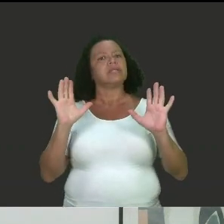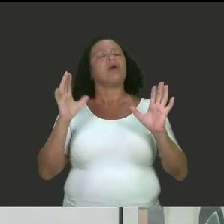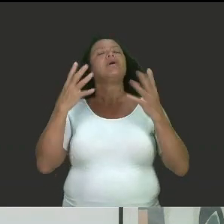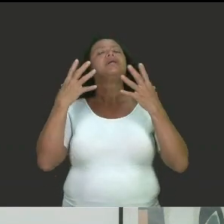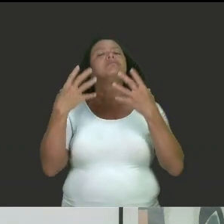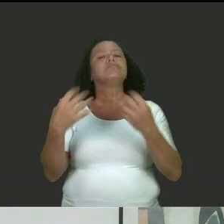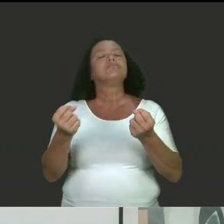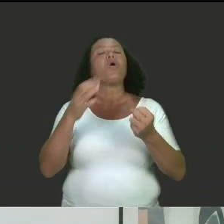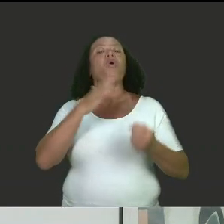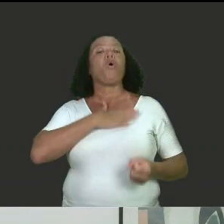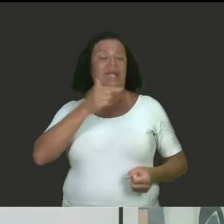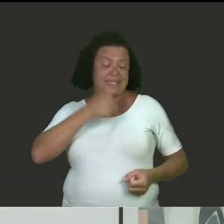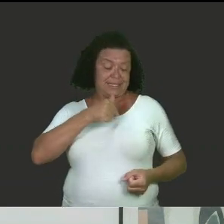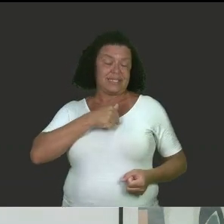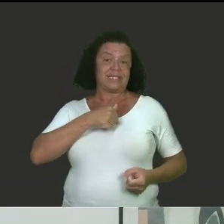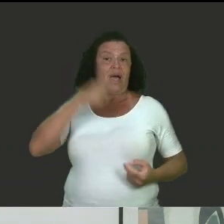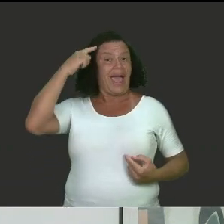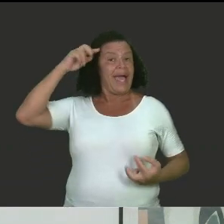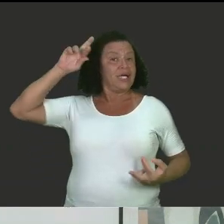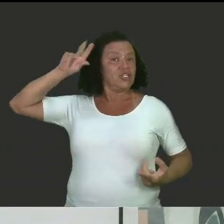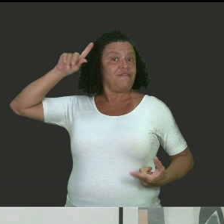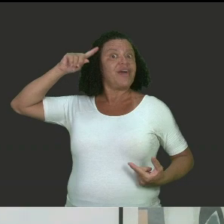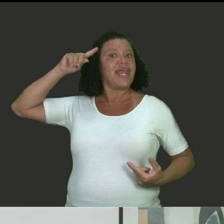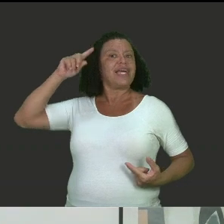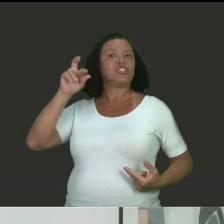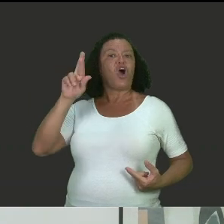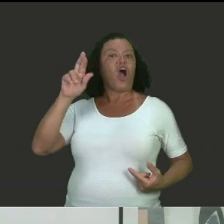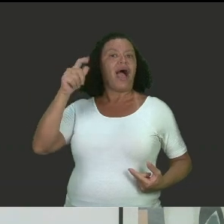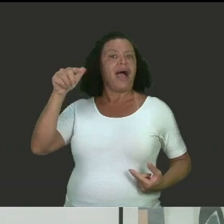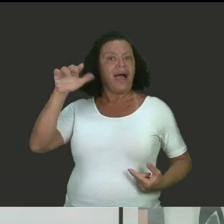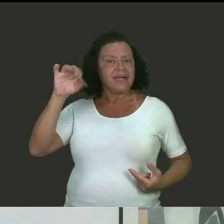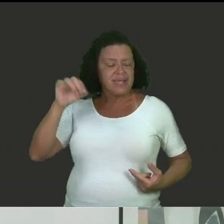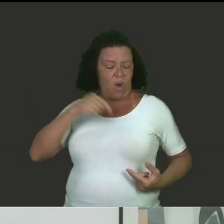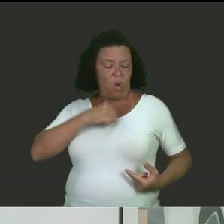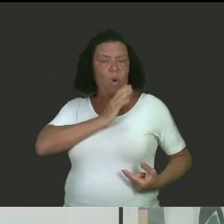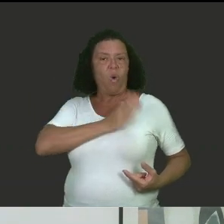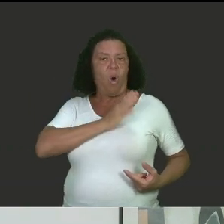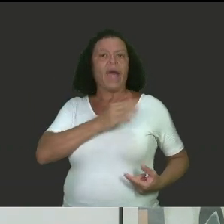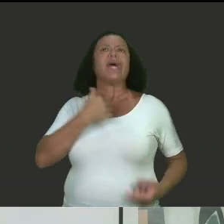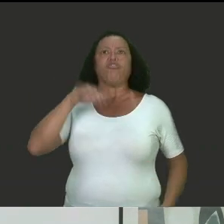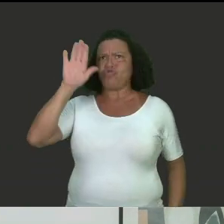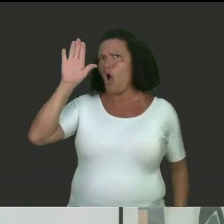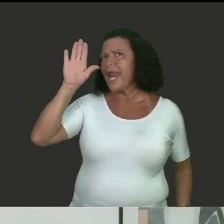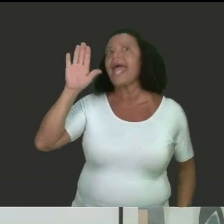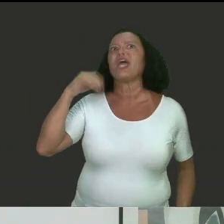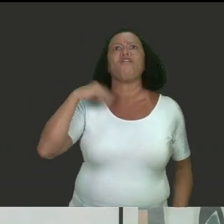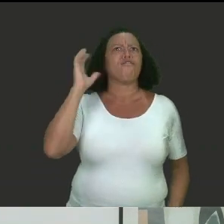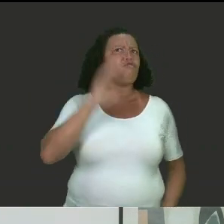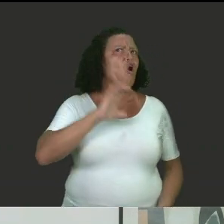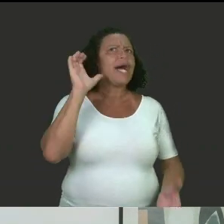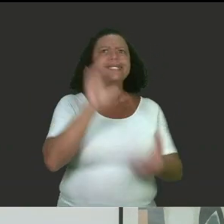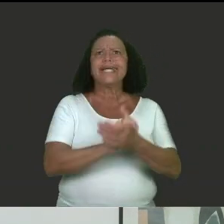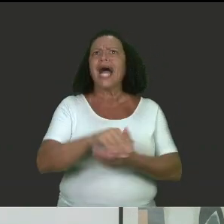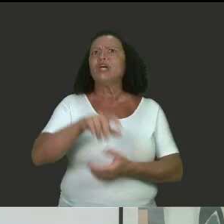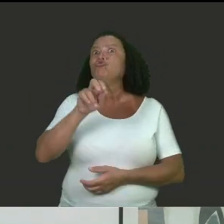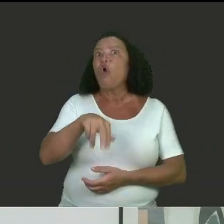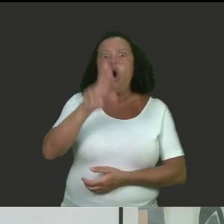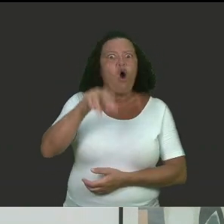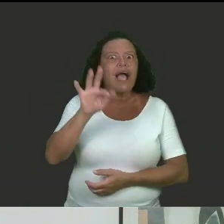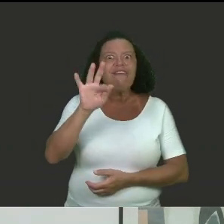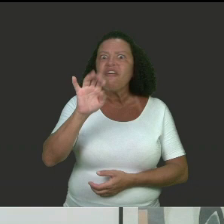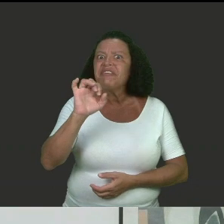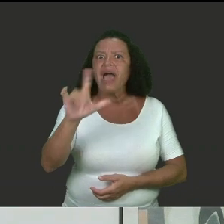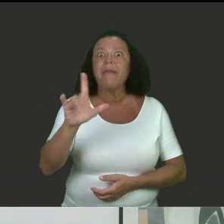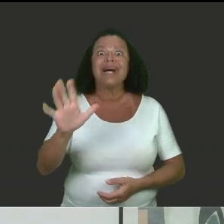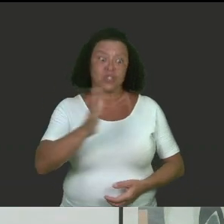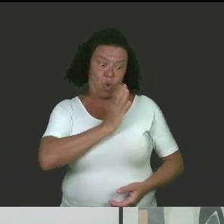consentimento do coração, não mais porque ele fez a jura de fidelidade, e sim porque pelo coração ele